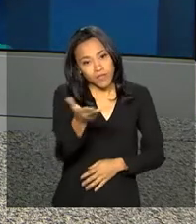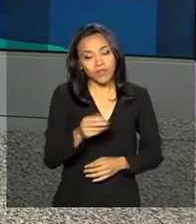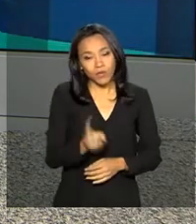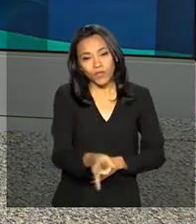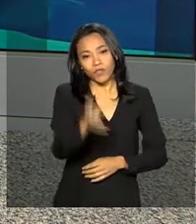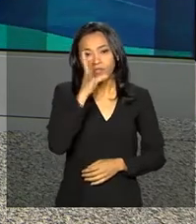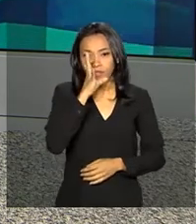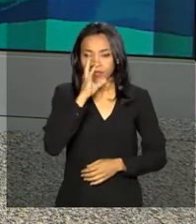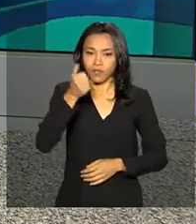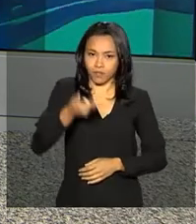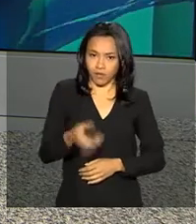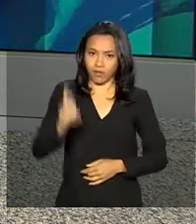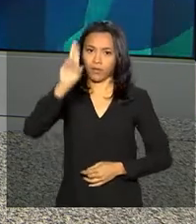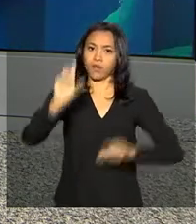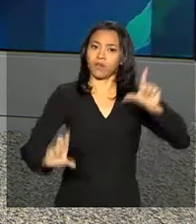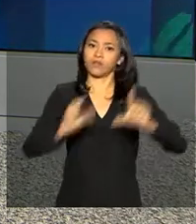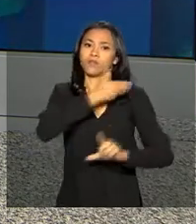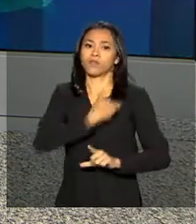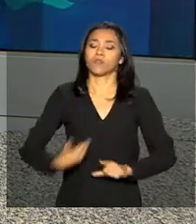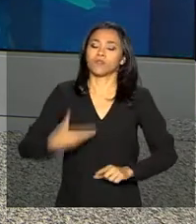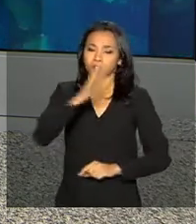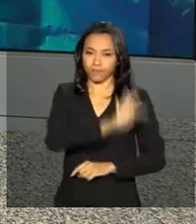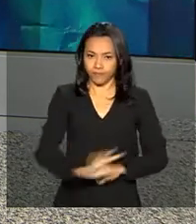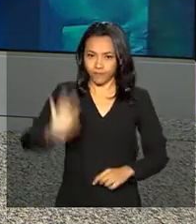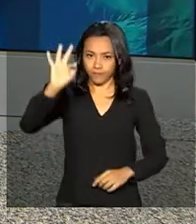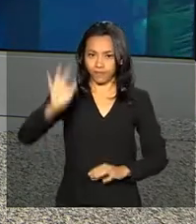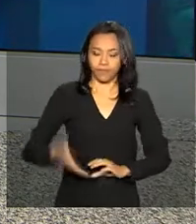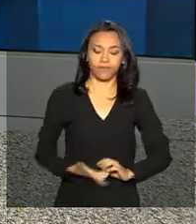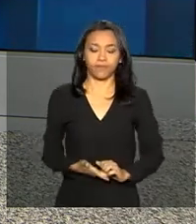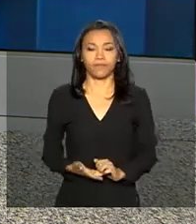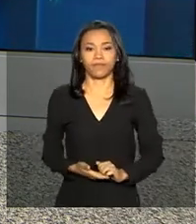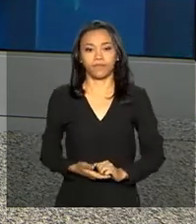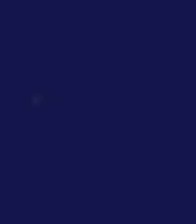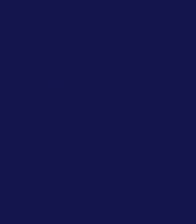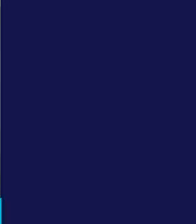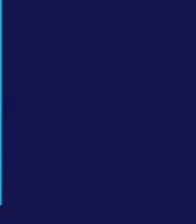e continue com a gente aqui na nbr a tv do governo federal